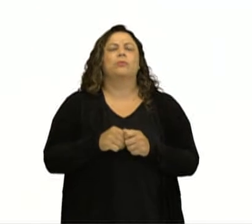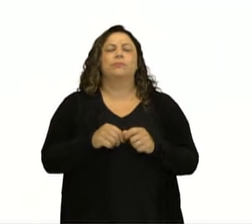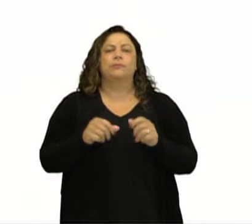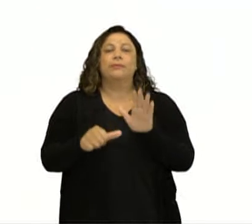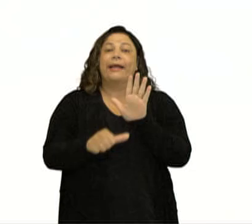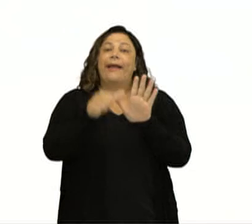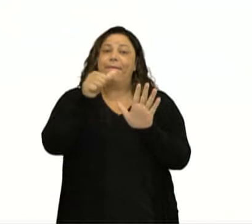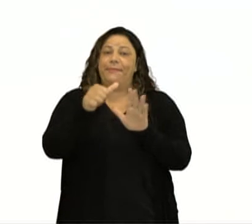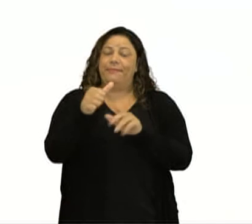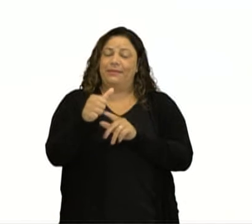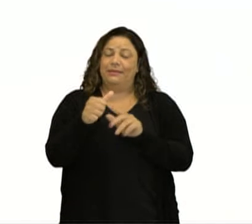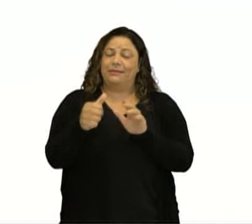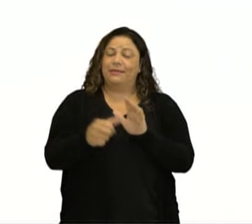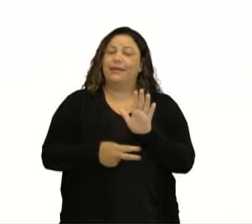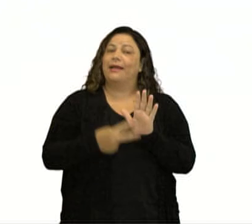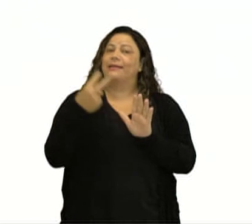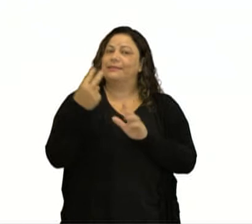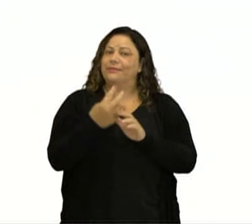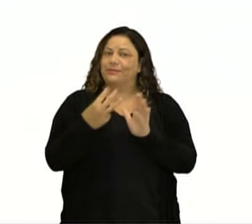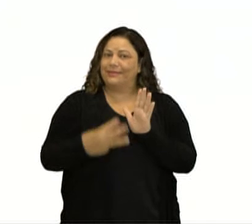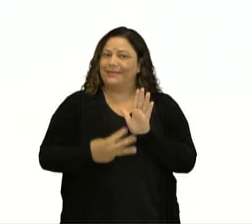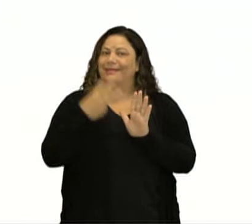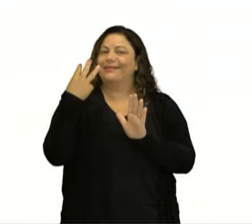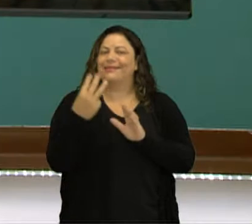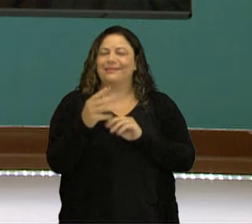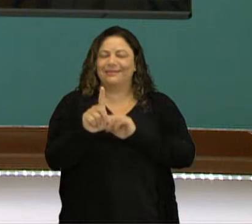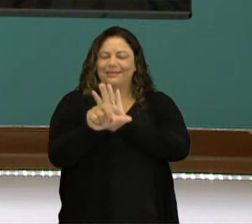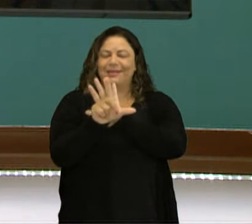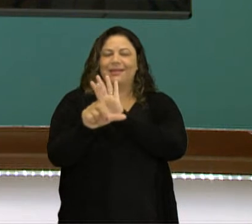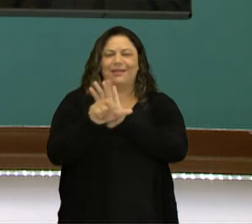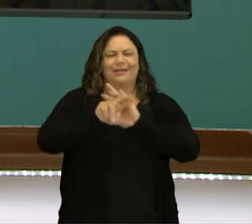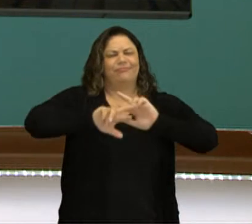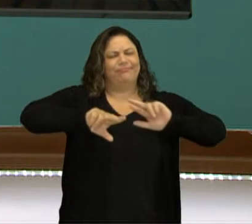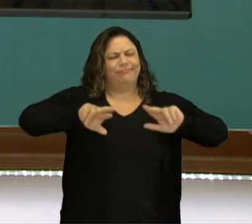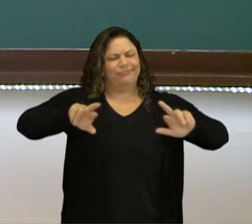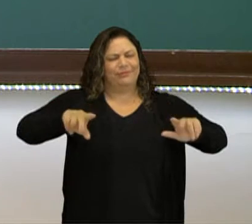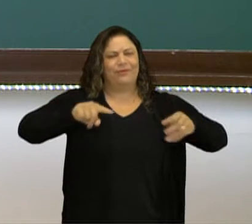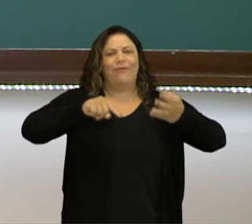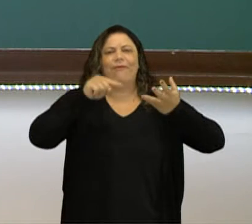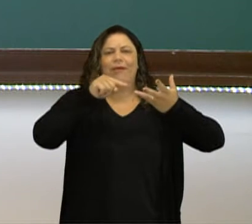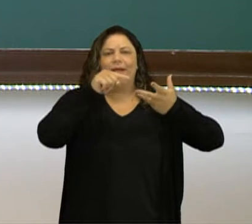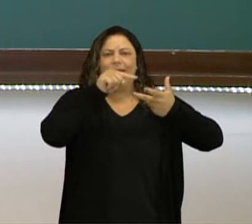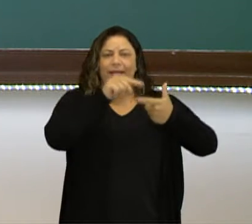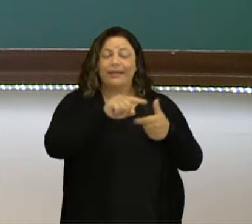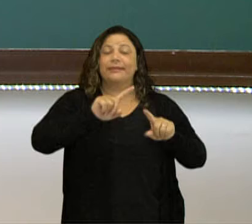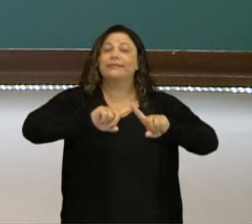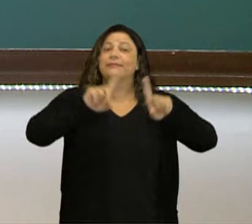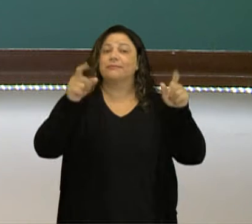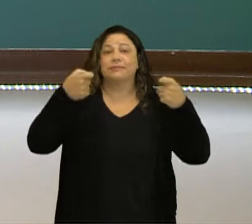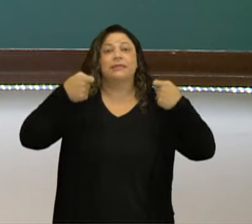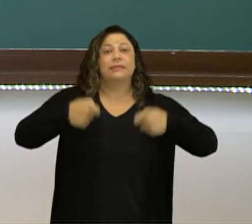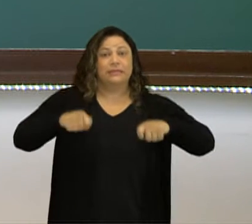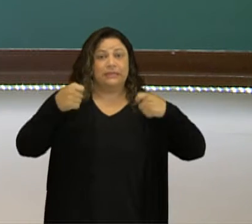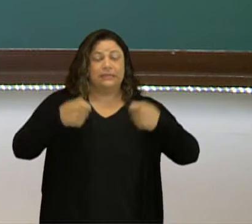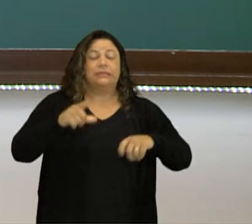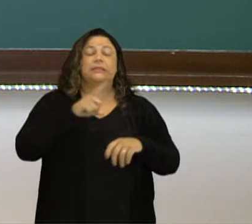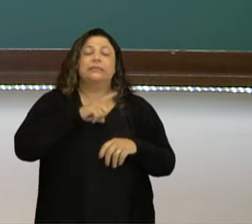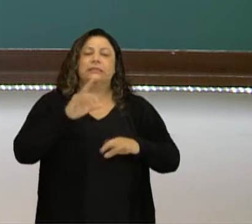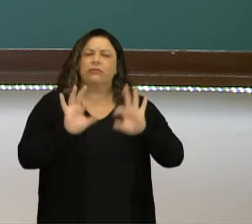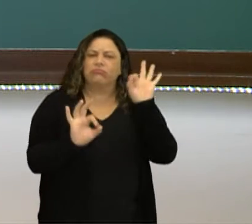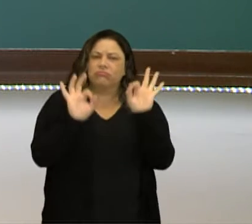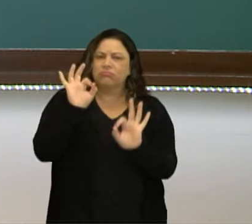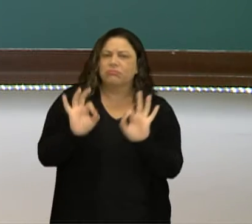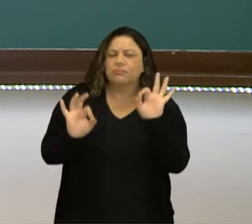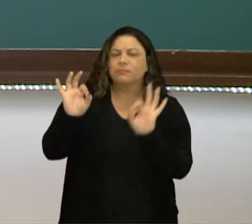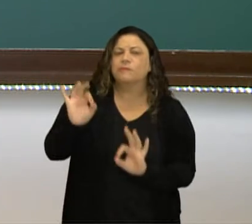primeira, a segunda, a terceira, elas são válidas, bem de boa, bem tranquilinho. Só que no referencial inercial eu preciso ter algumas correções.